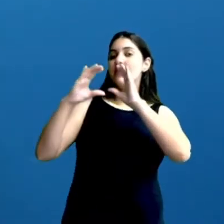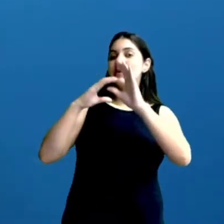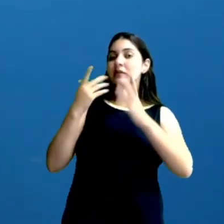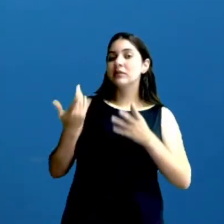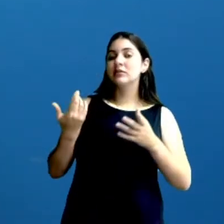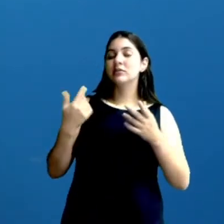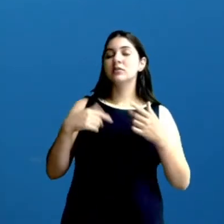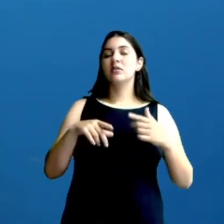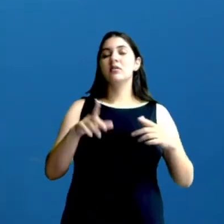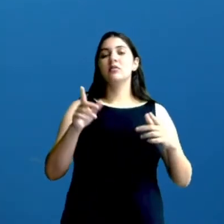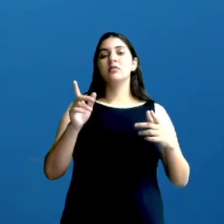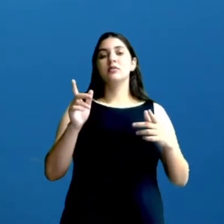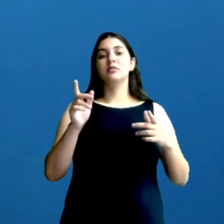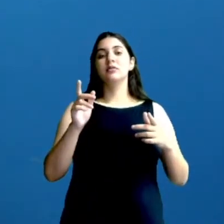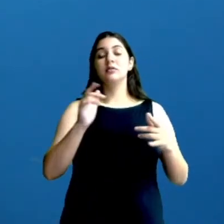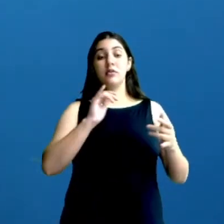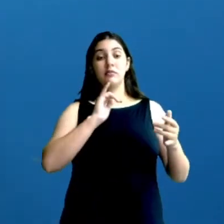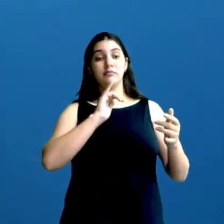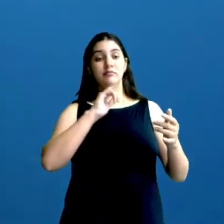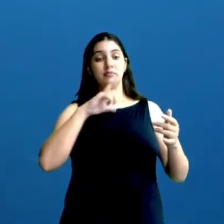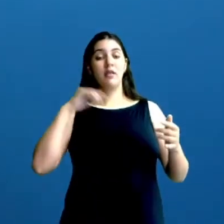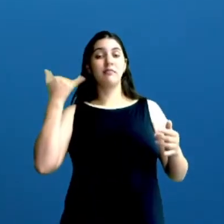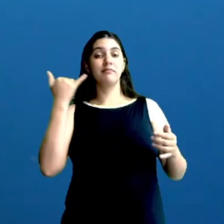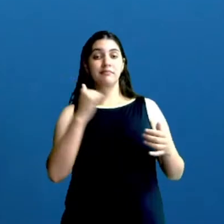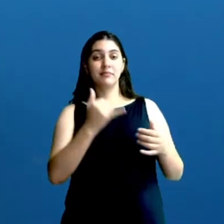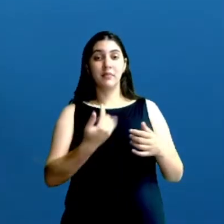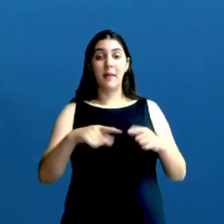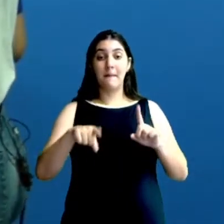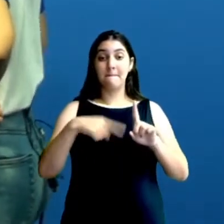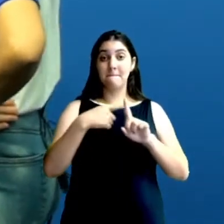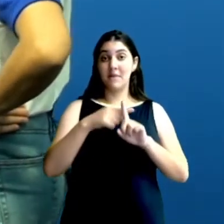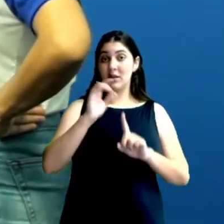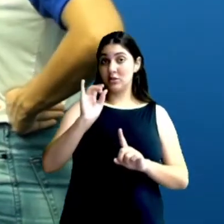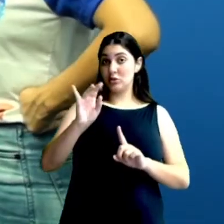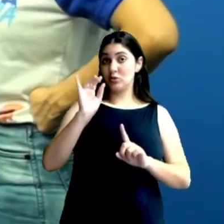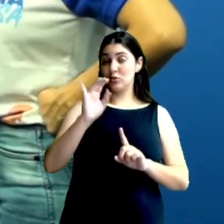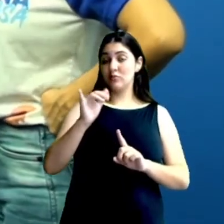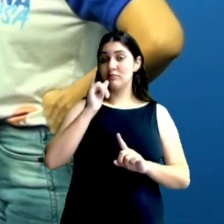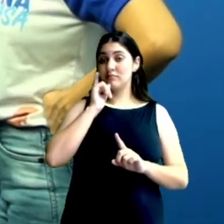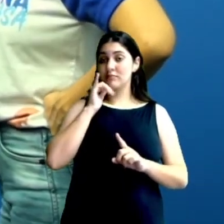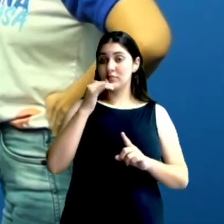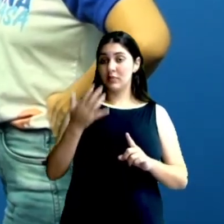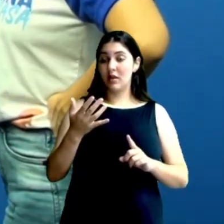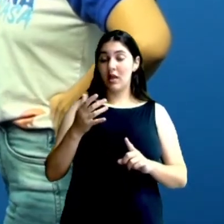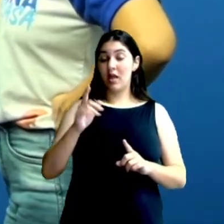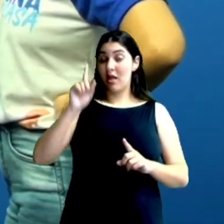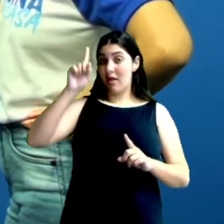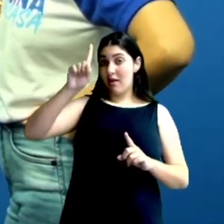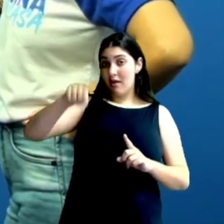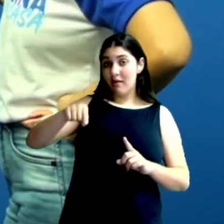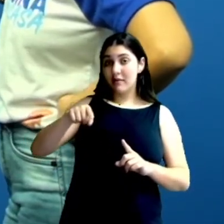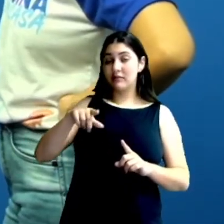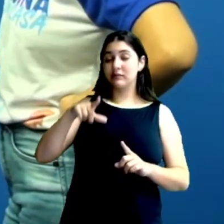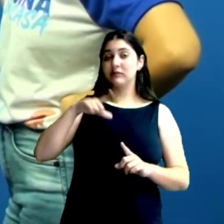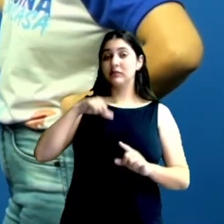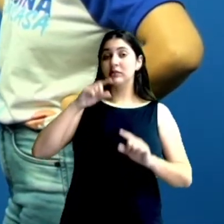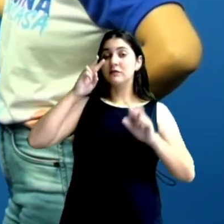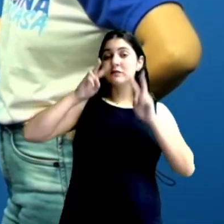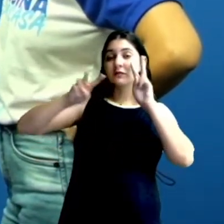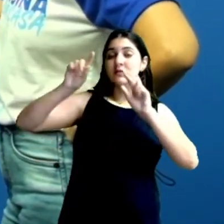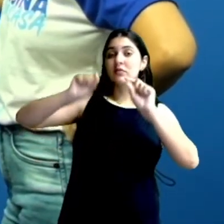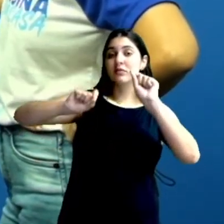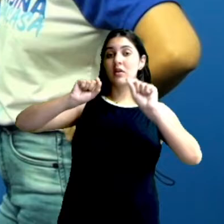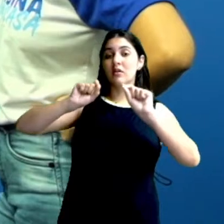aos aparelhos eletrônicos, mas ela não apenas é isso. A gente vê